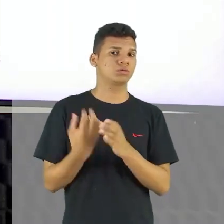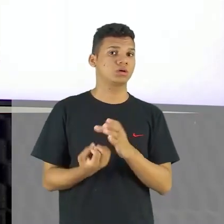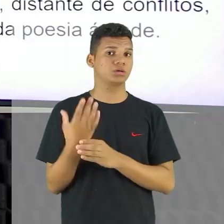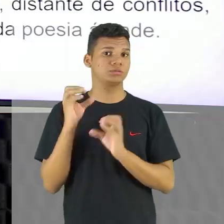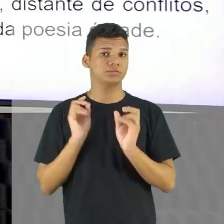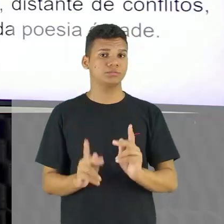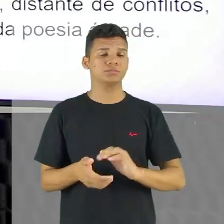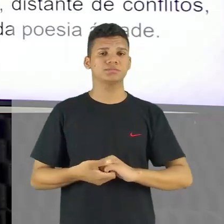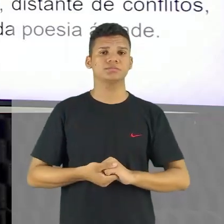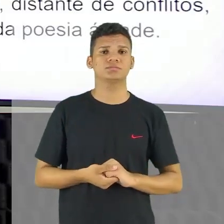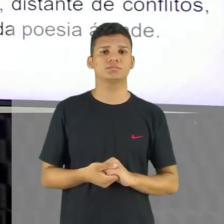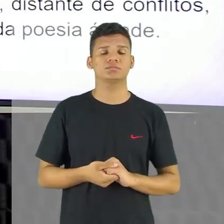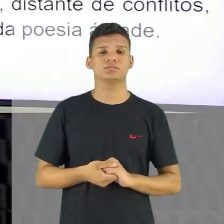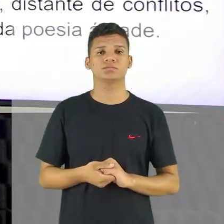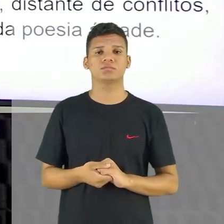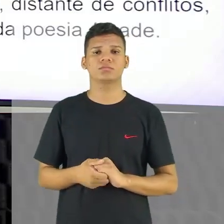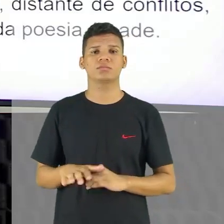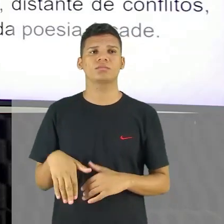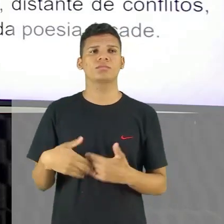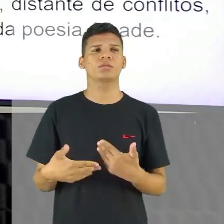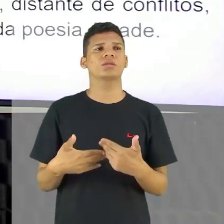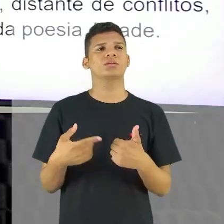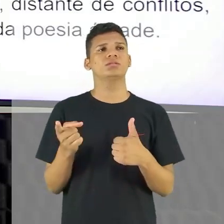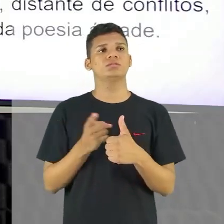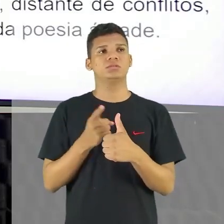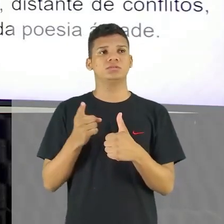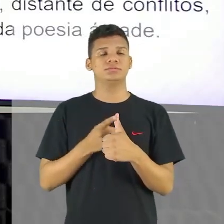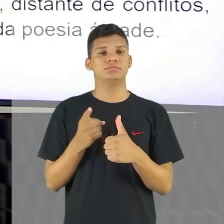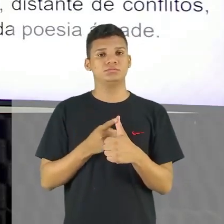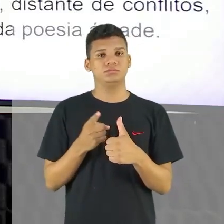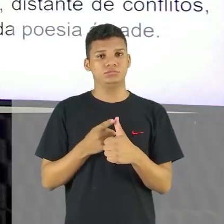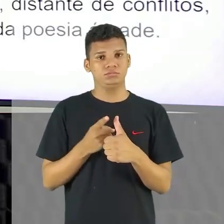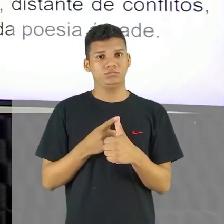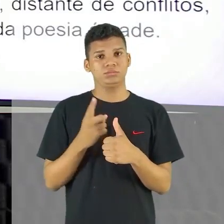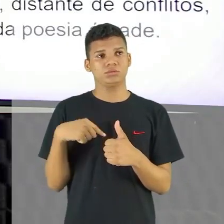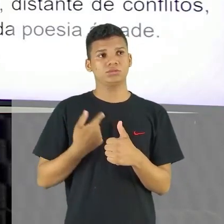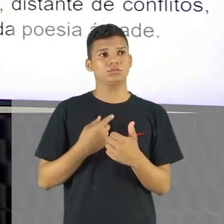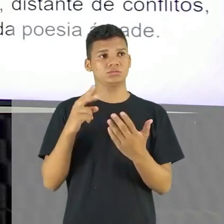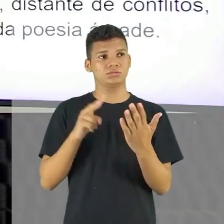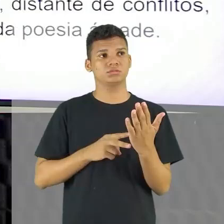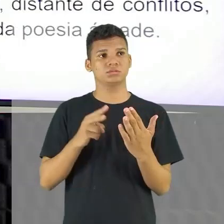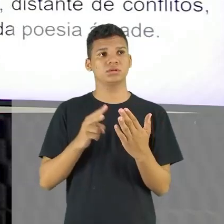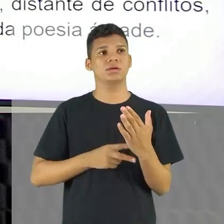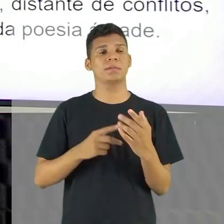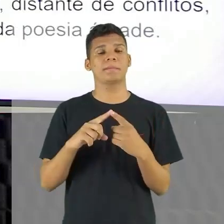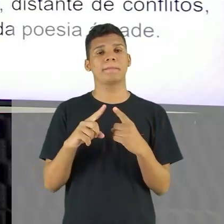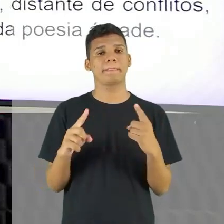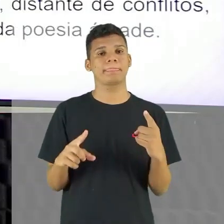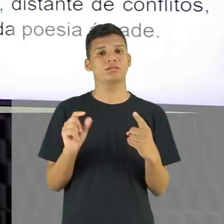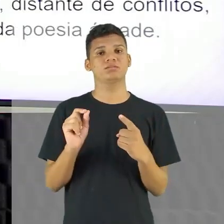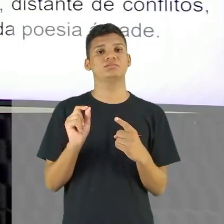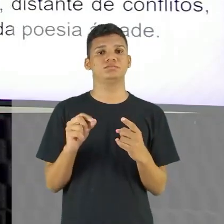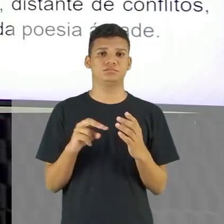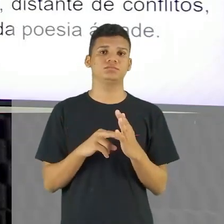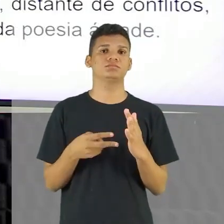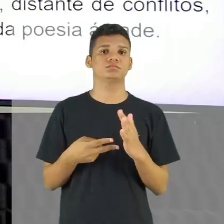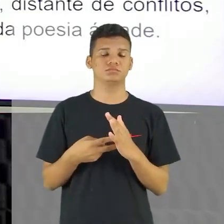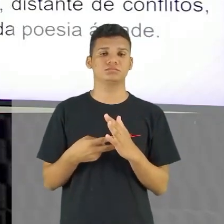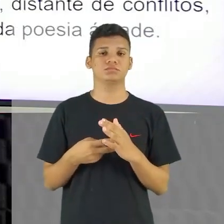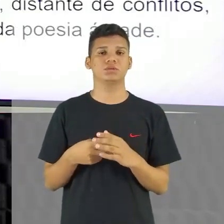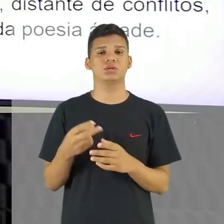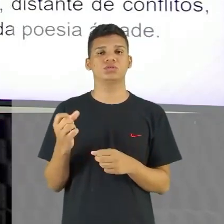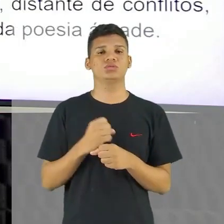ok? Questão número 1, essa questão aqui, essa leitura, tudo que eu trouxe para vocês, foi a questão